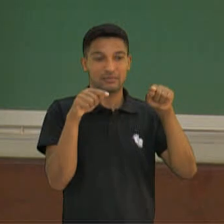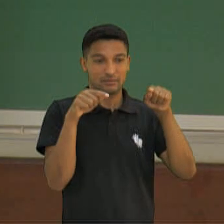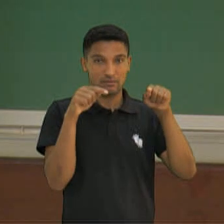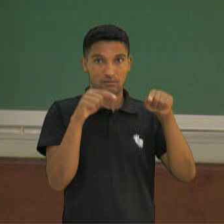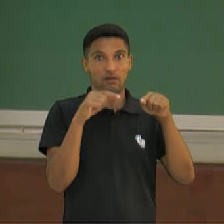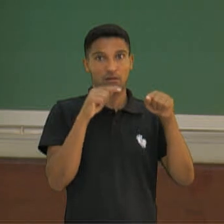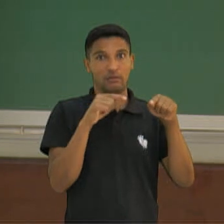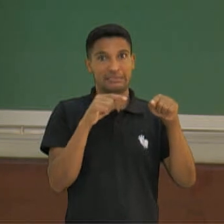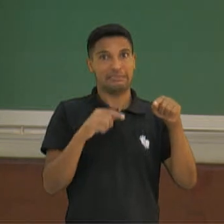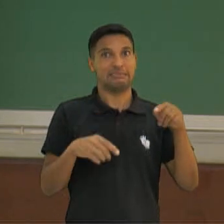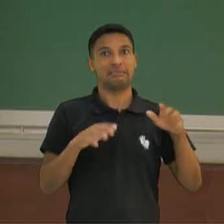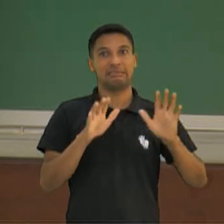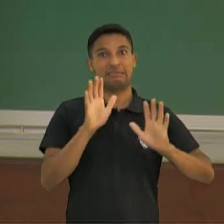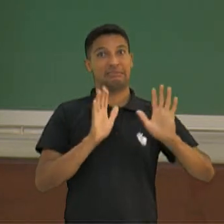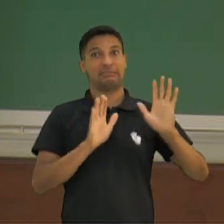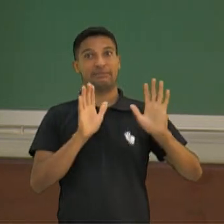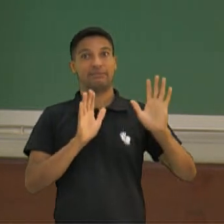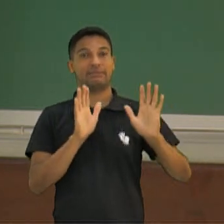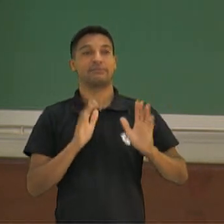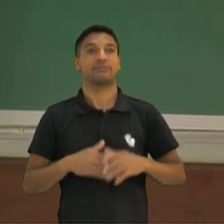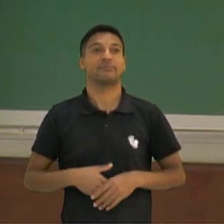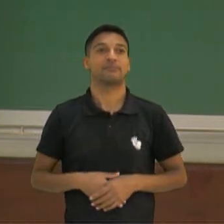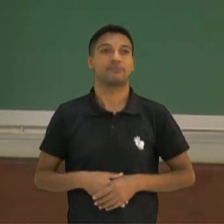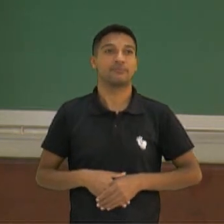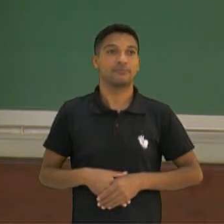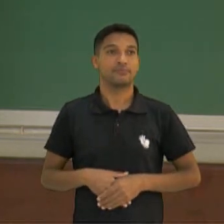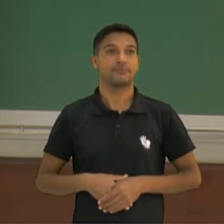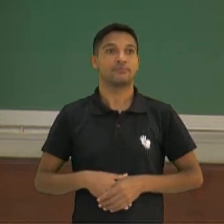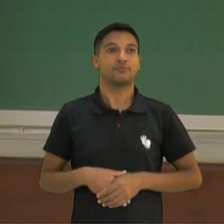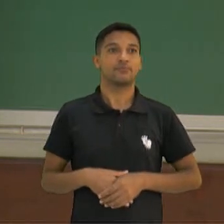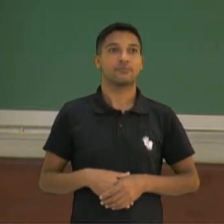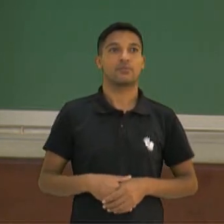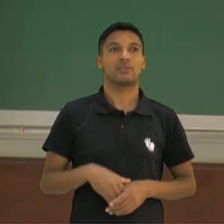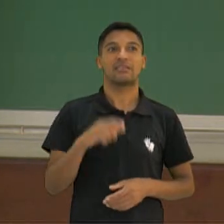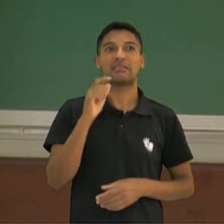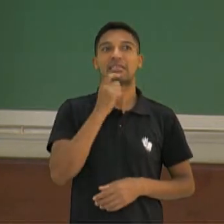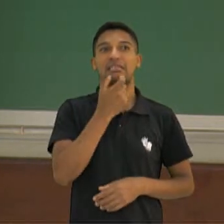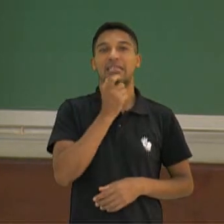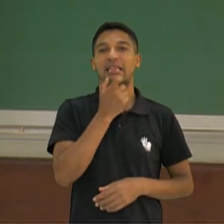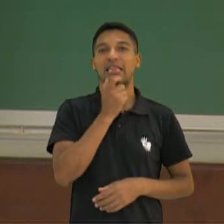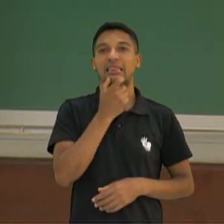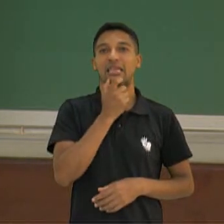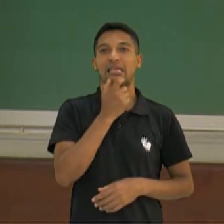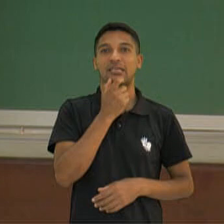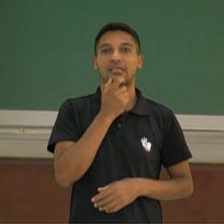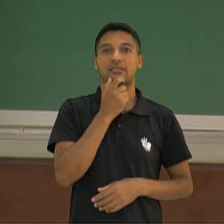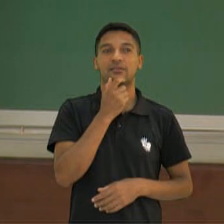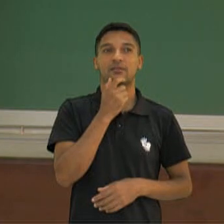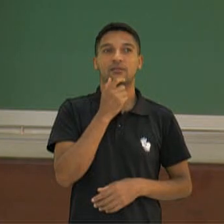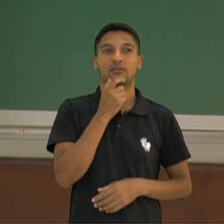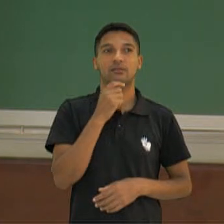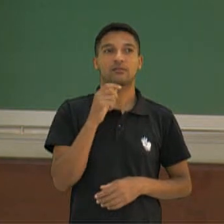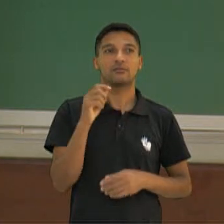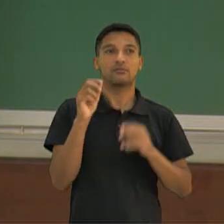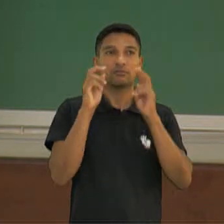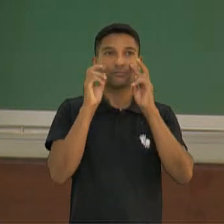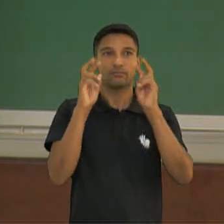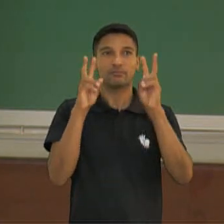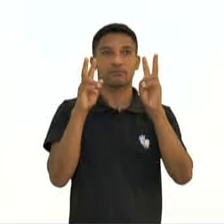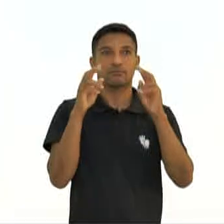violenta. Birmingham, na Inglaterra, não sei se vocês já assistiram, não podem, porque é censurado para